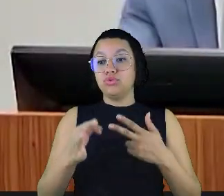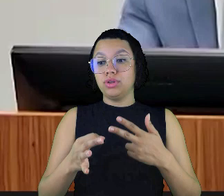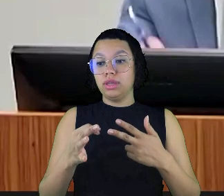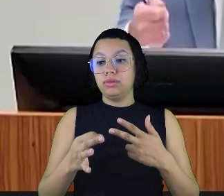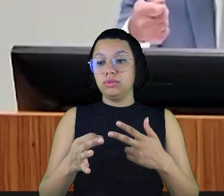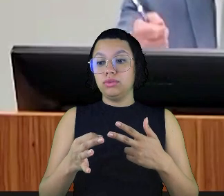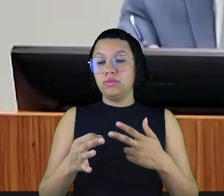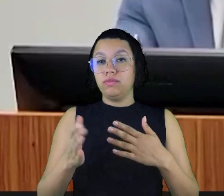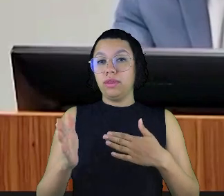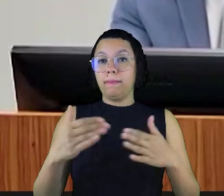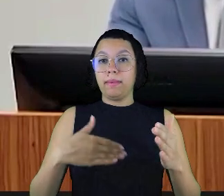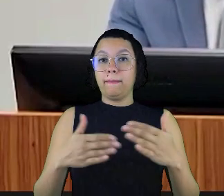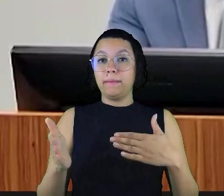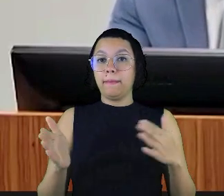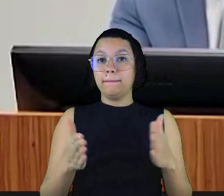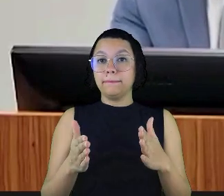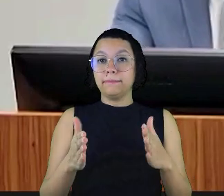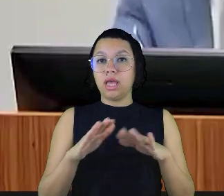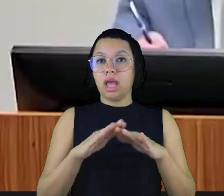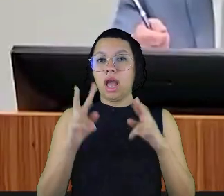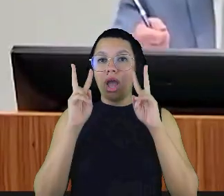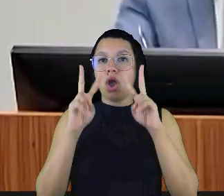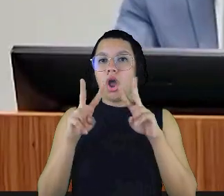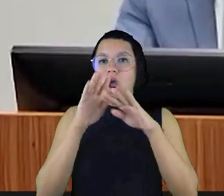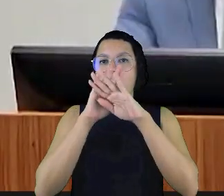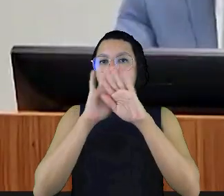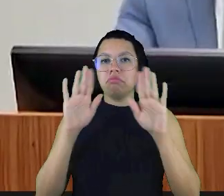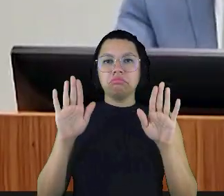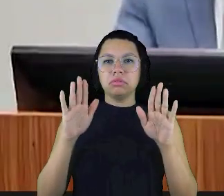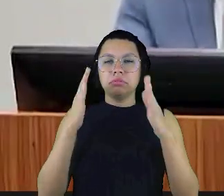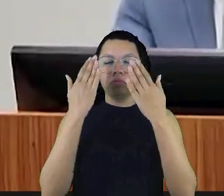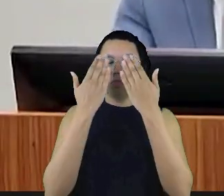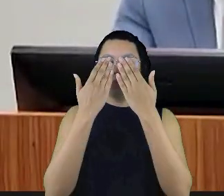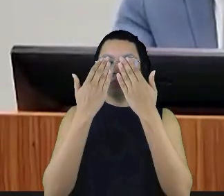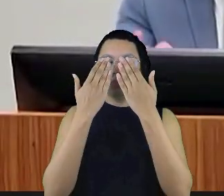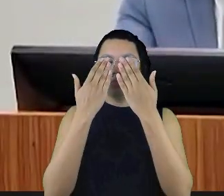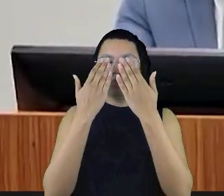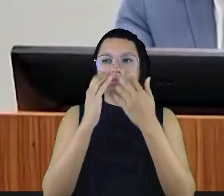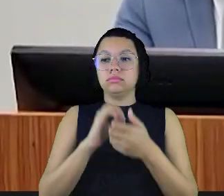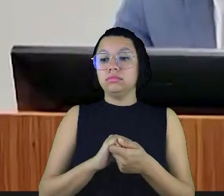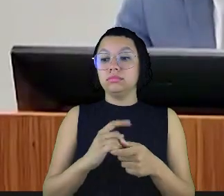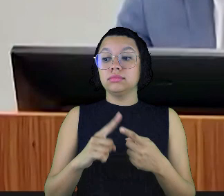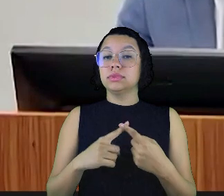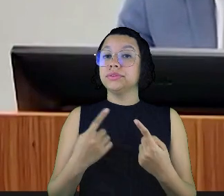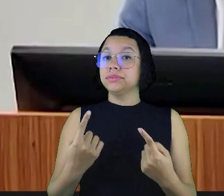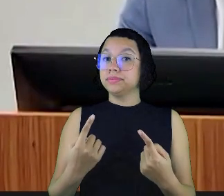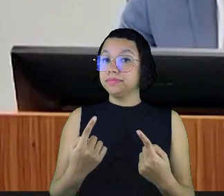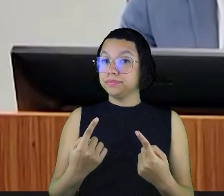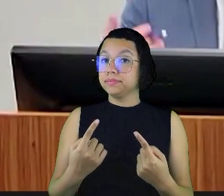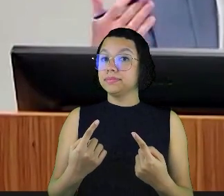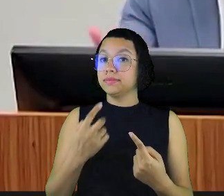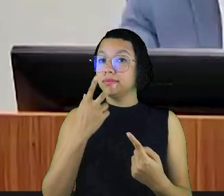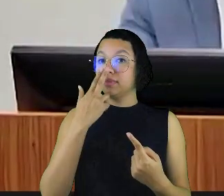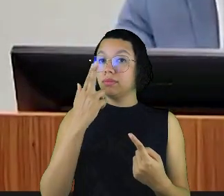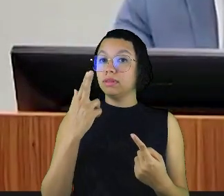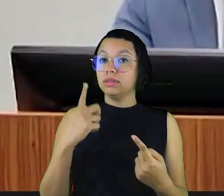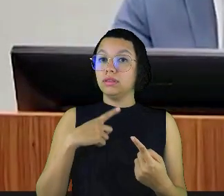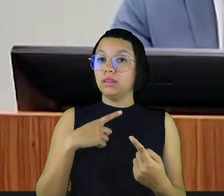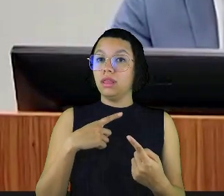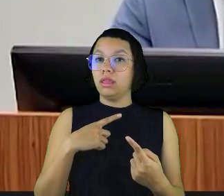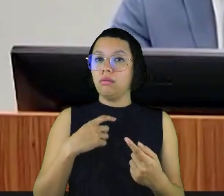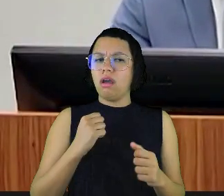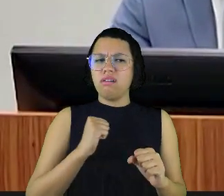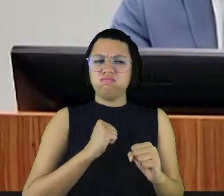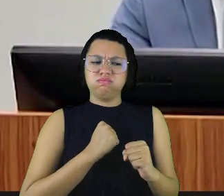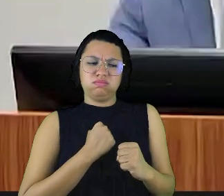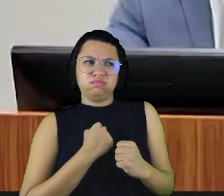de uma caixa e não enxergue mais nada. Mas me parece que a resistência é a única coisa que